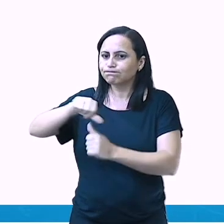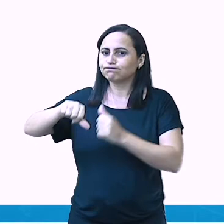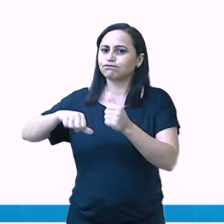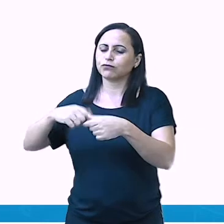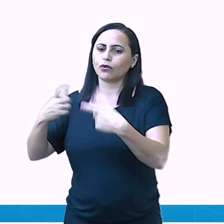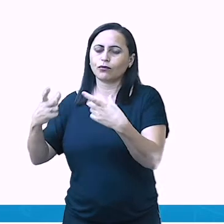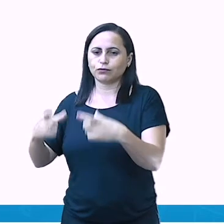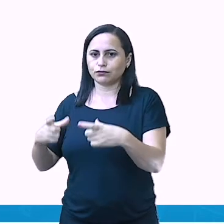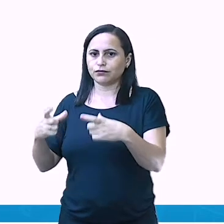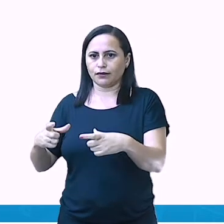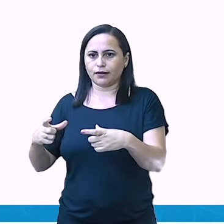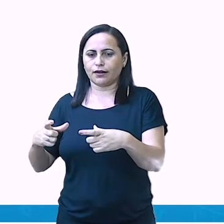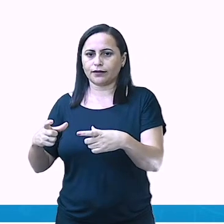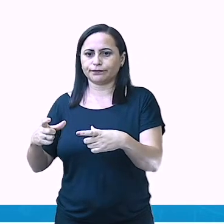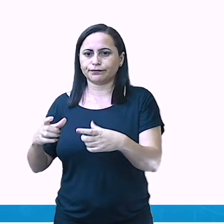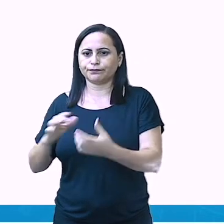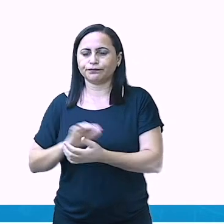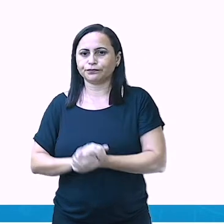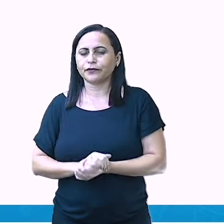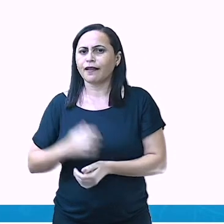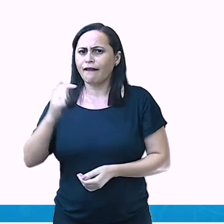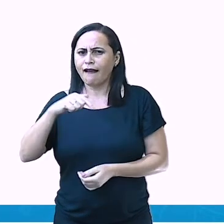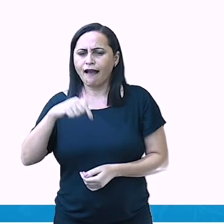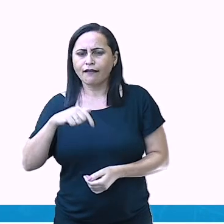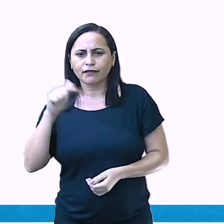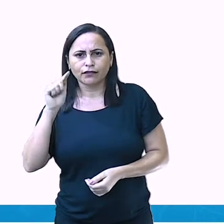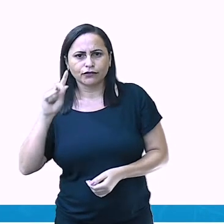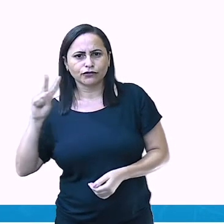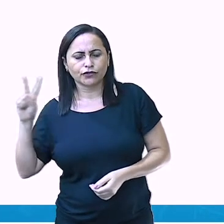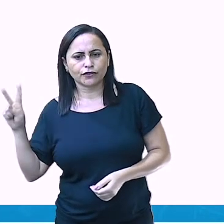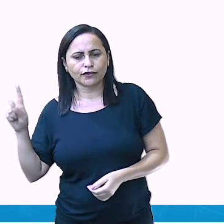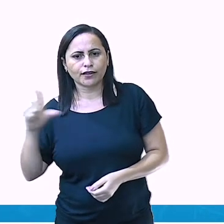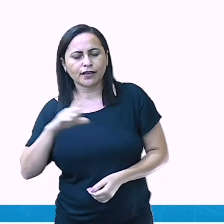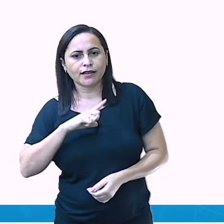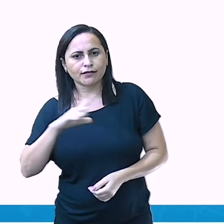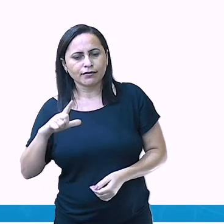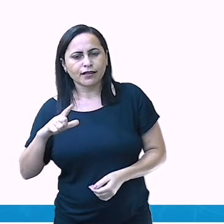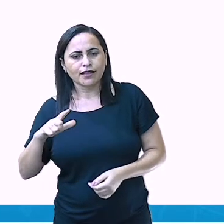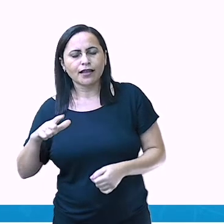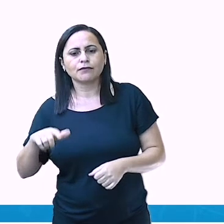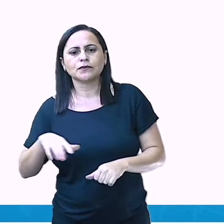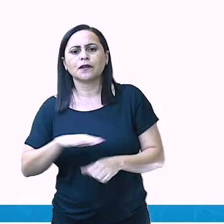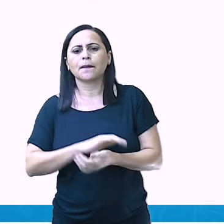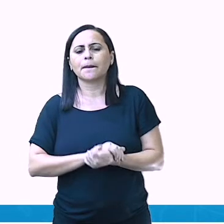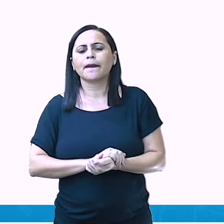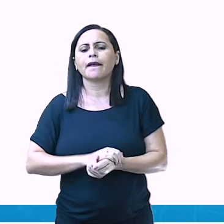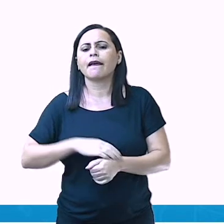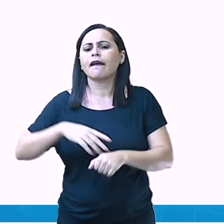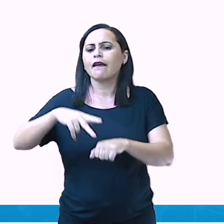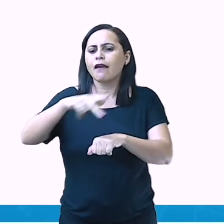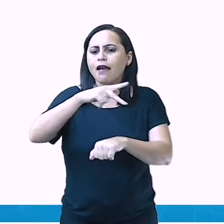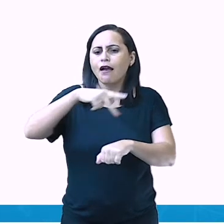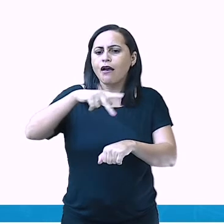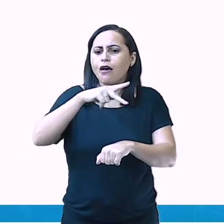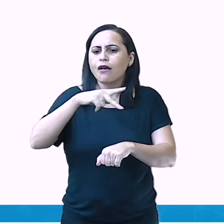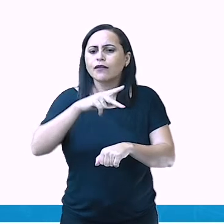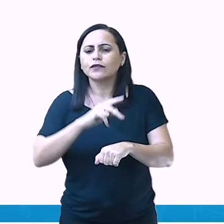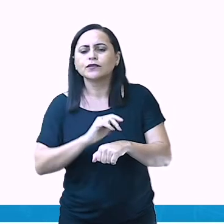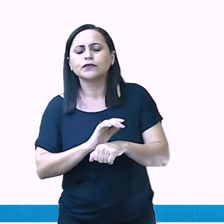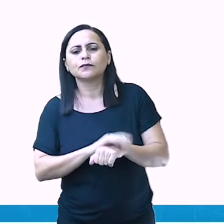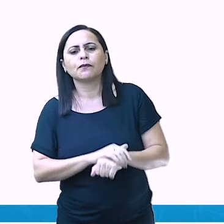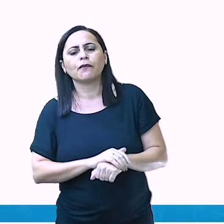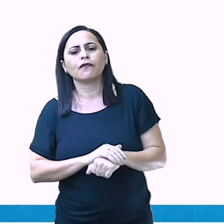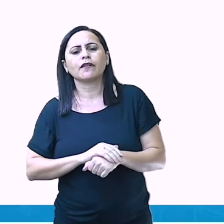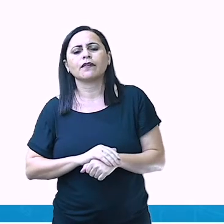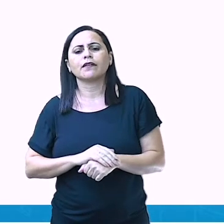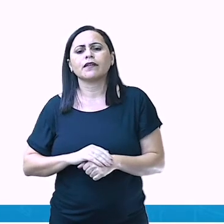nós puxarmos aqui, né, em Governador Valadares, nós temos as nossas feiras livres, né, dentro do mercado. Então você consegue